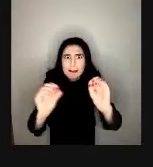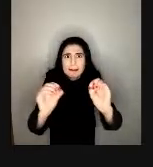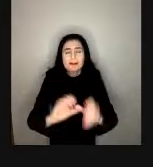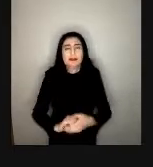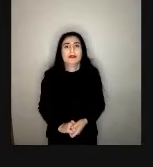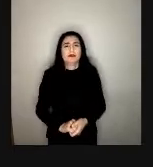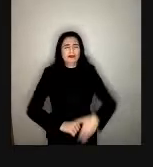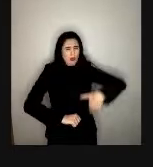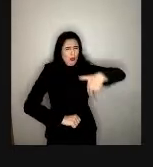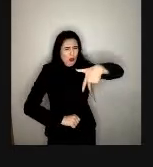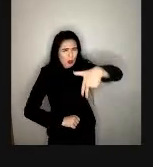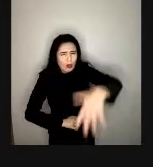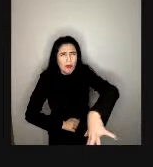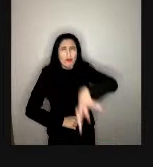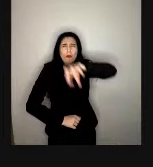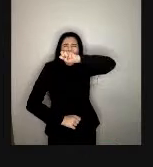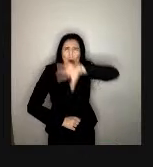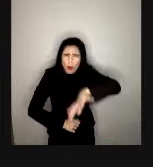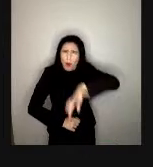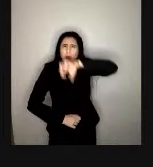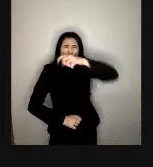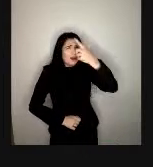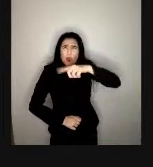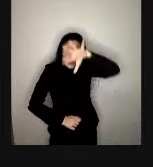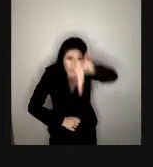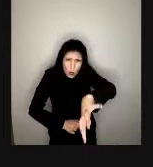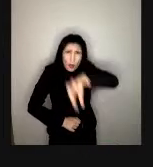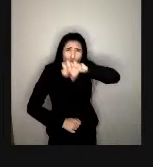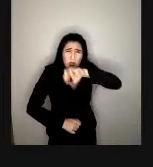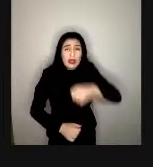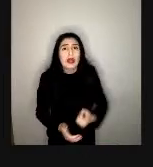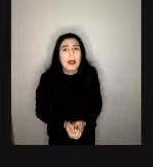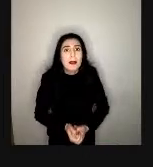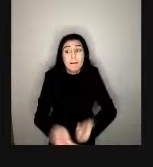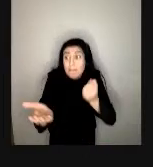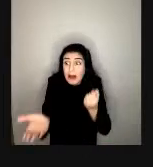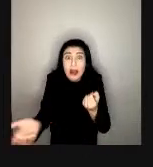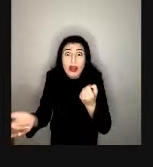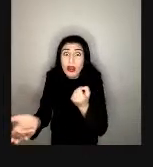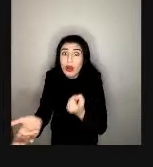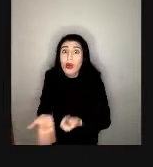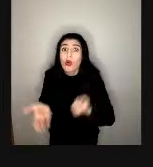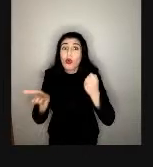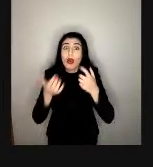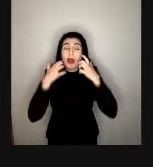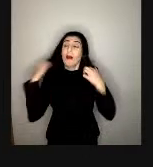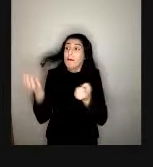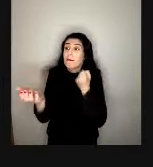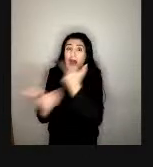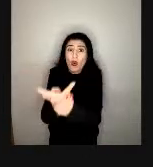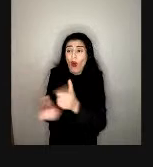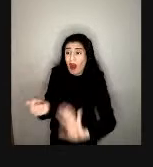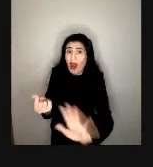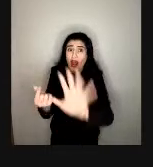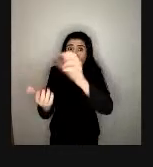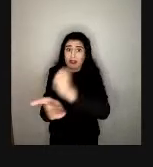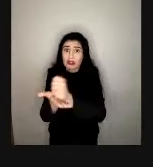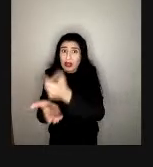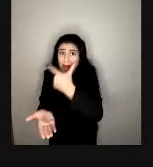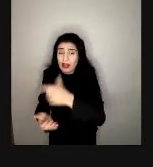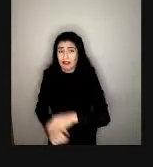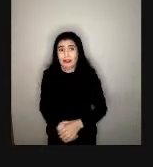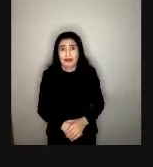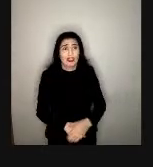respirar, pagando um dinheiro que ela não tinha por um remédio que ela teria direito a ter de graça. E o único momento